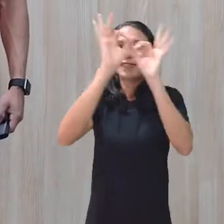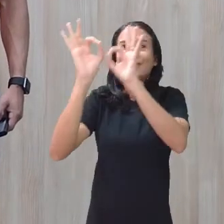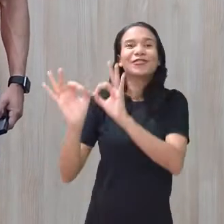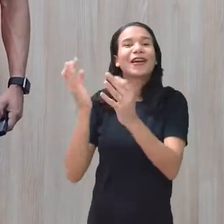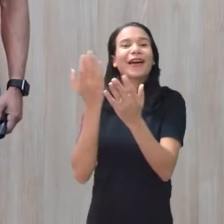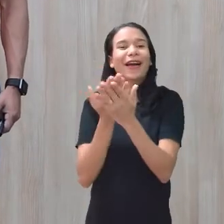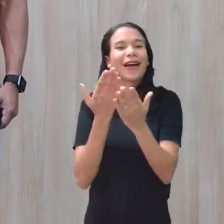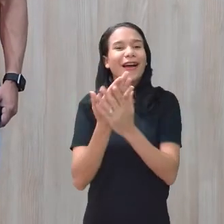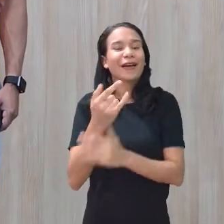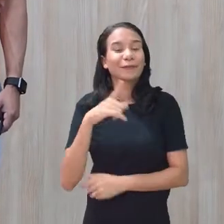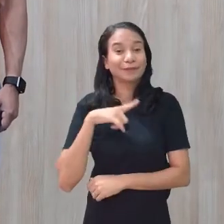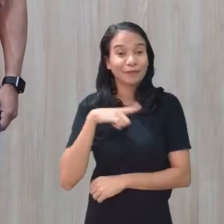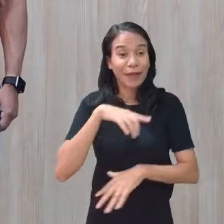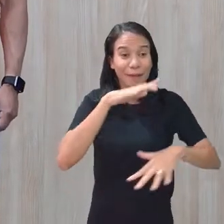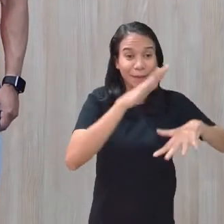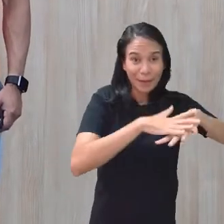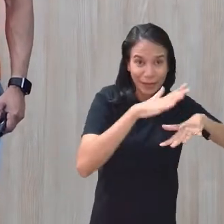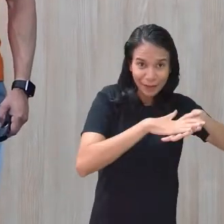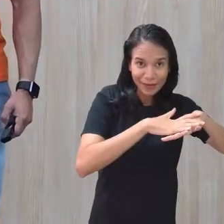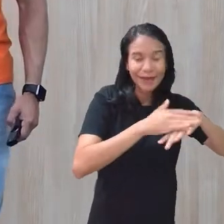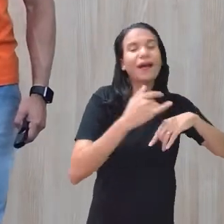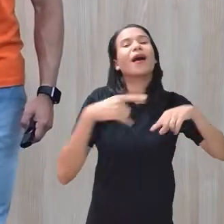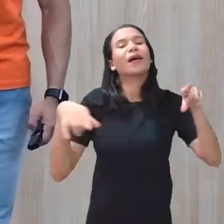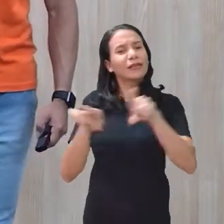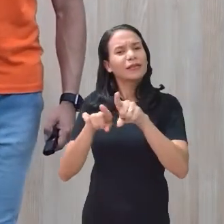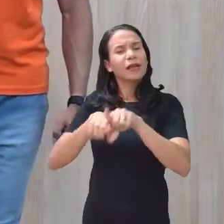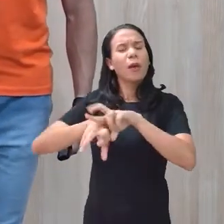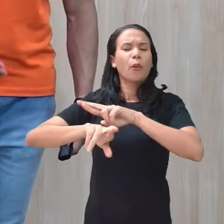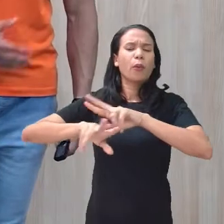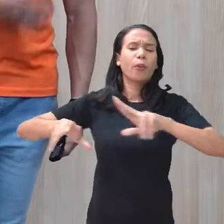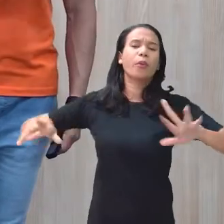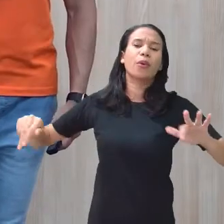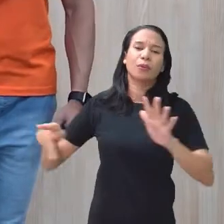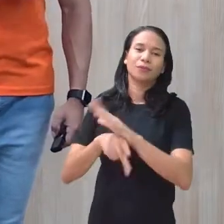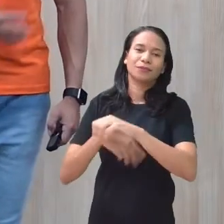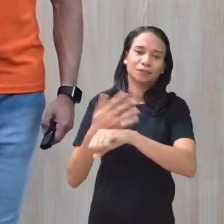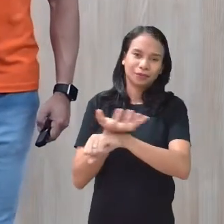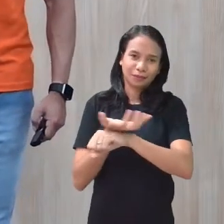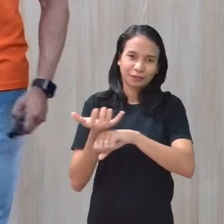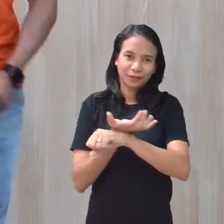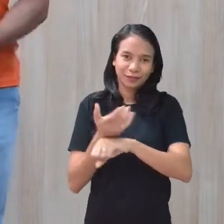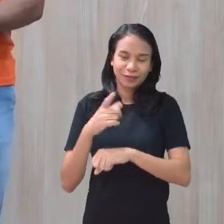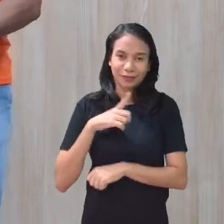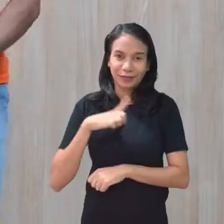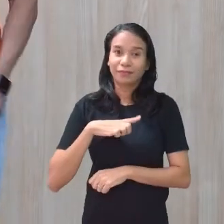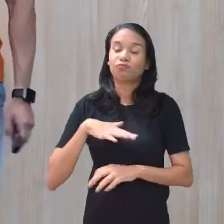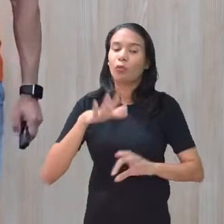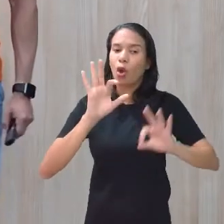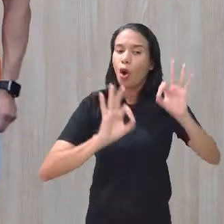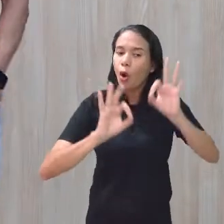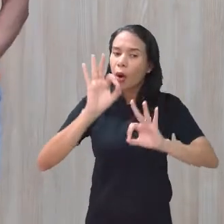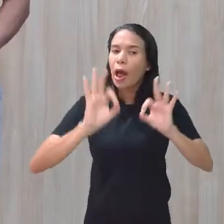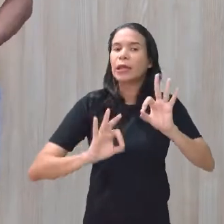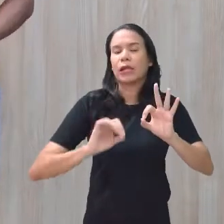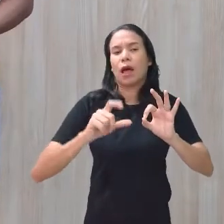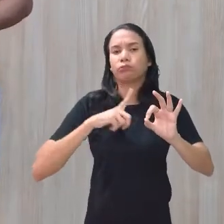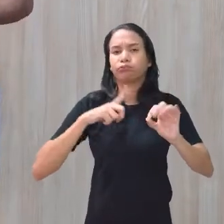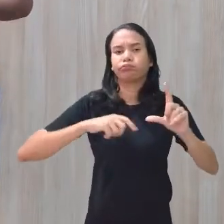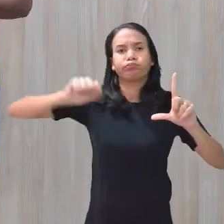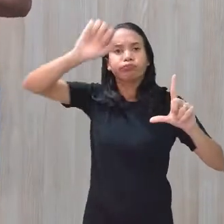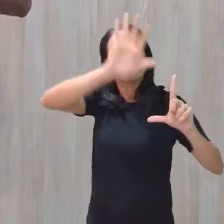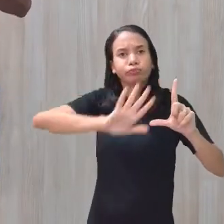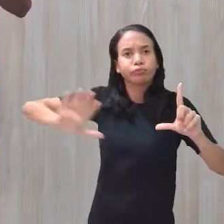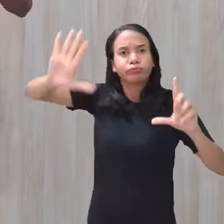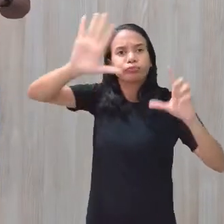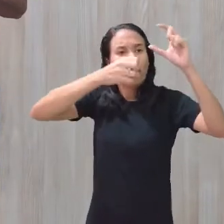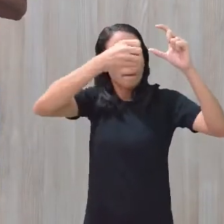aulas, tá? Não só de matemática, mas também de todas as outras disciplinas por ordem cronológica, uma plataforma que